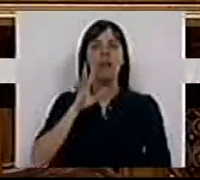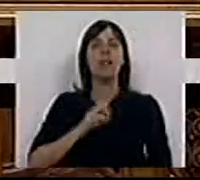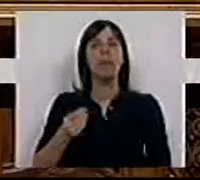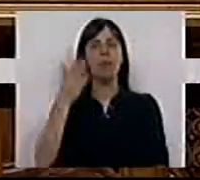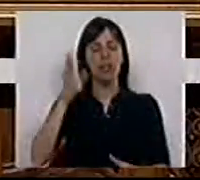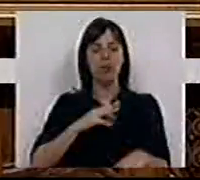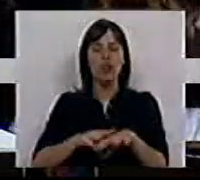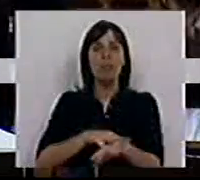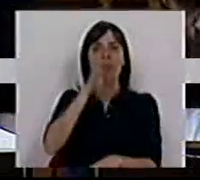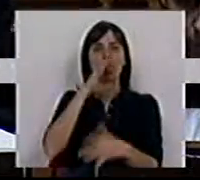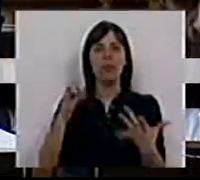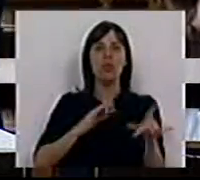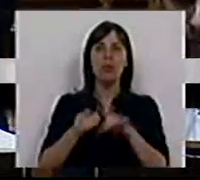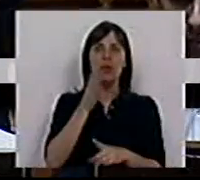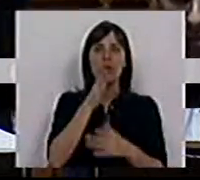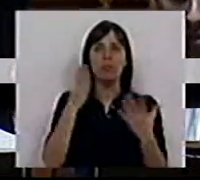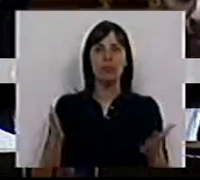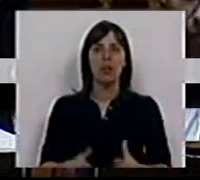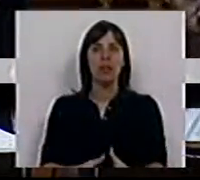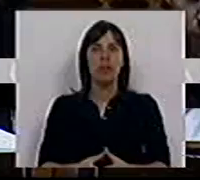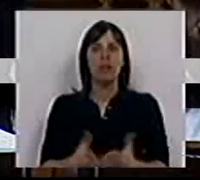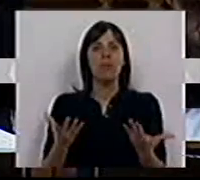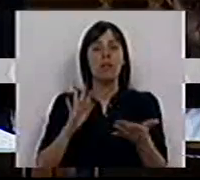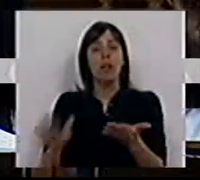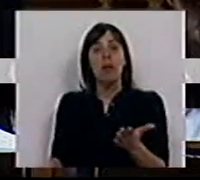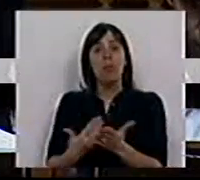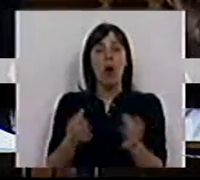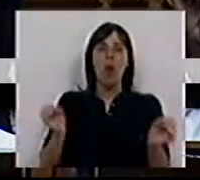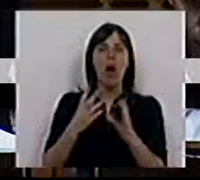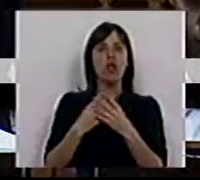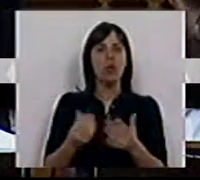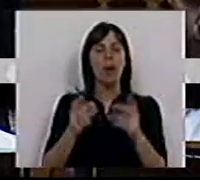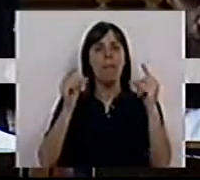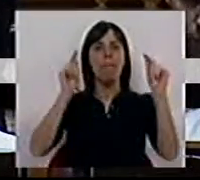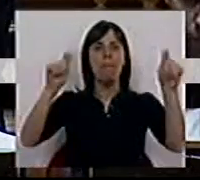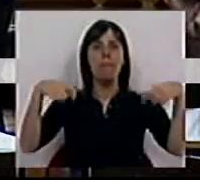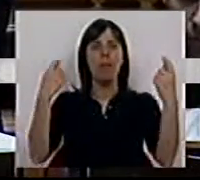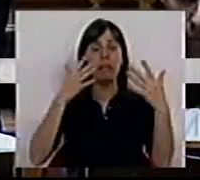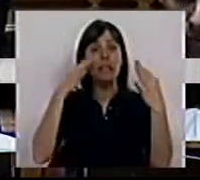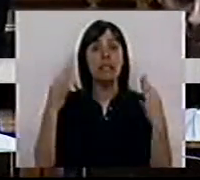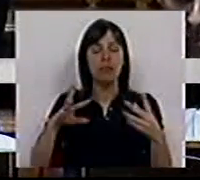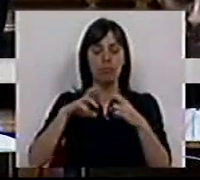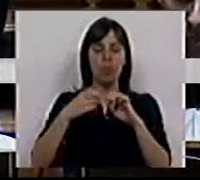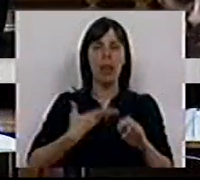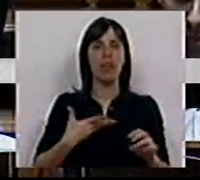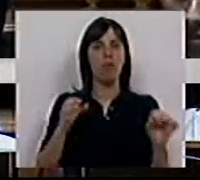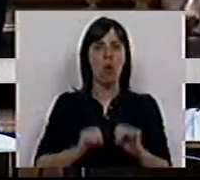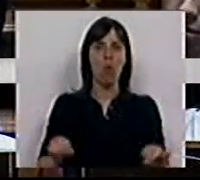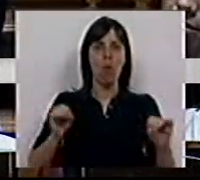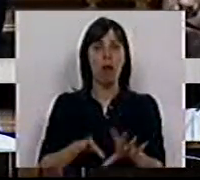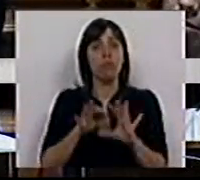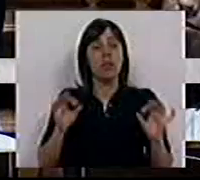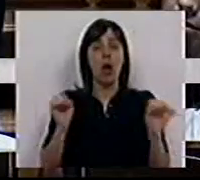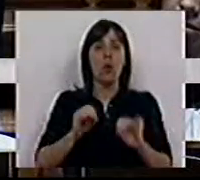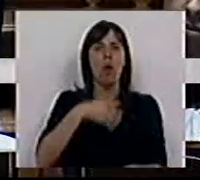Sr. Presidente, Srs. Membros do Governo, Senhoras e Senhores Deputados. Não há propostas nem soluções milagrosas ou simples para o problema da dívida, assim